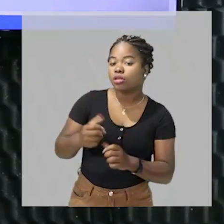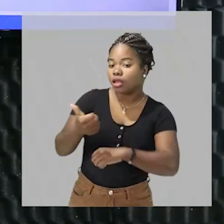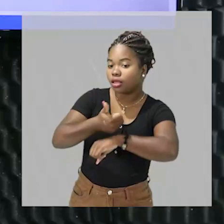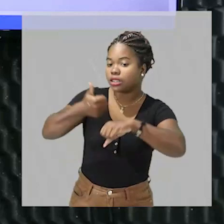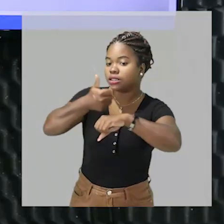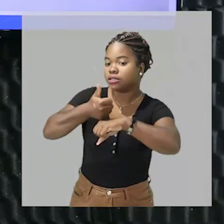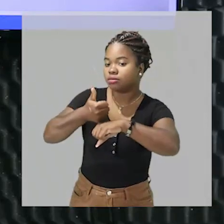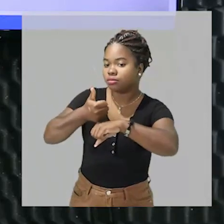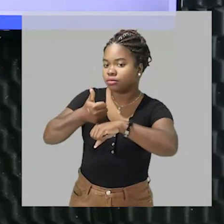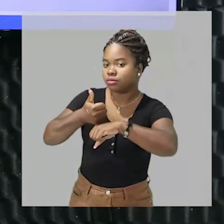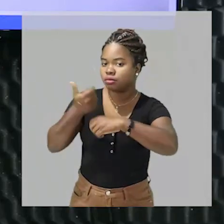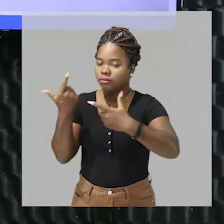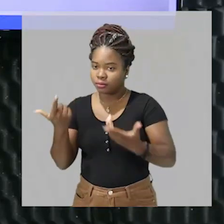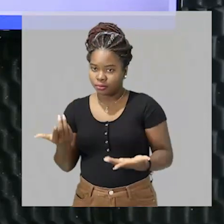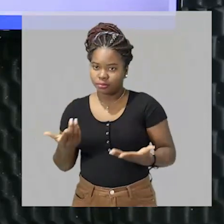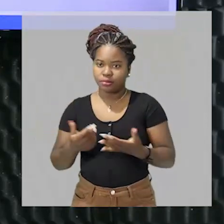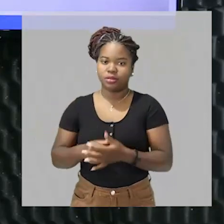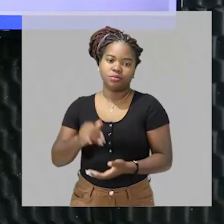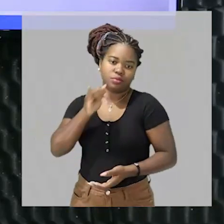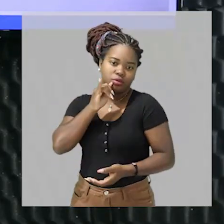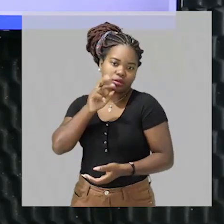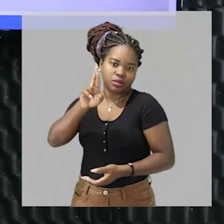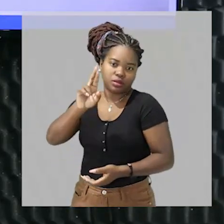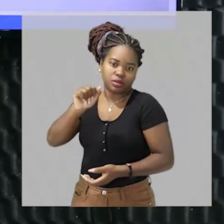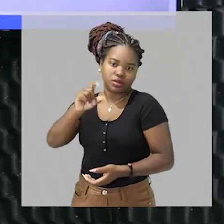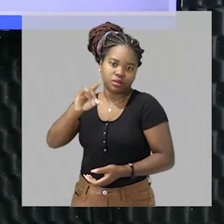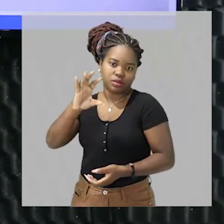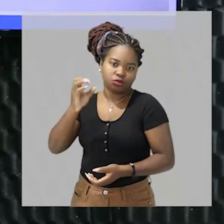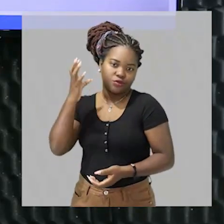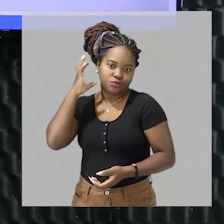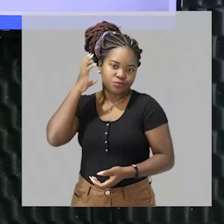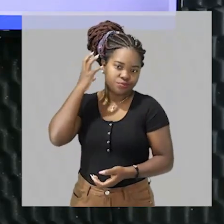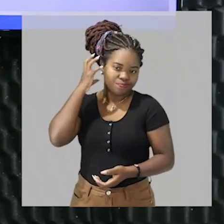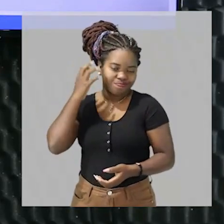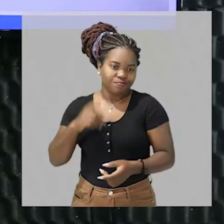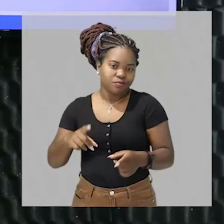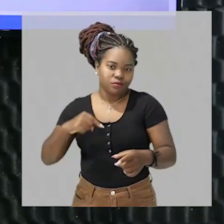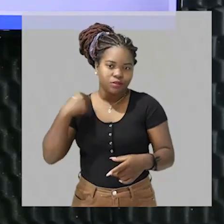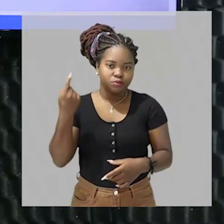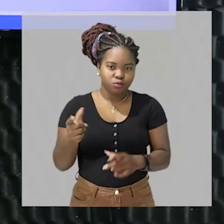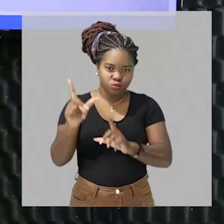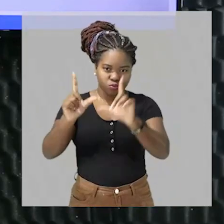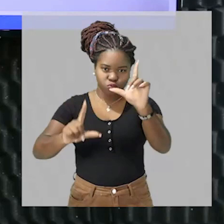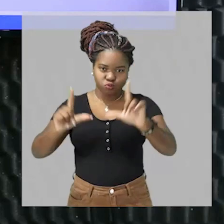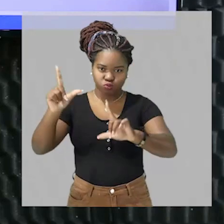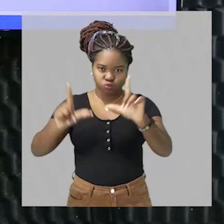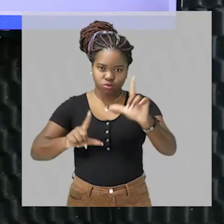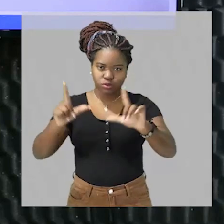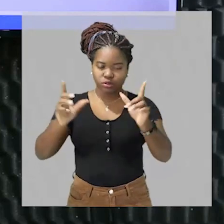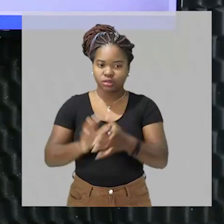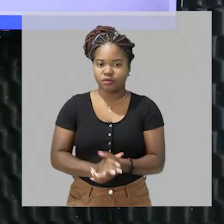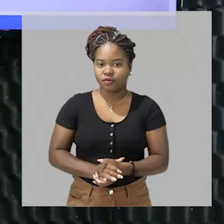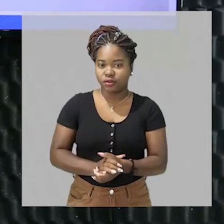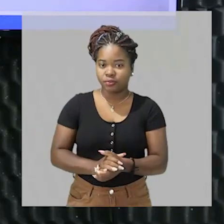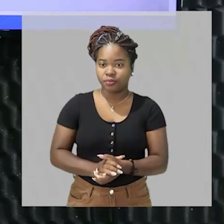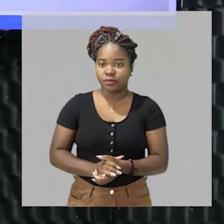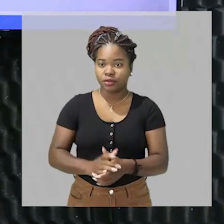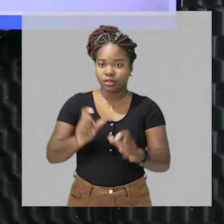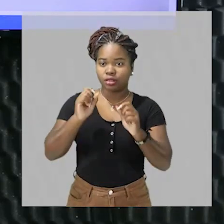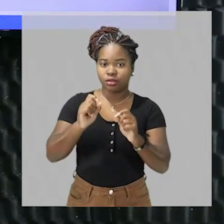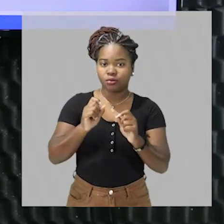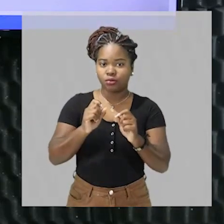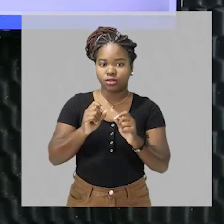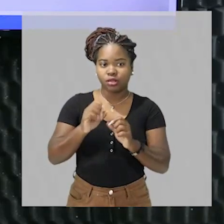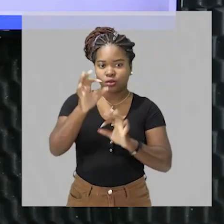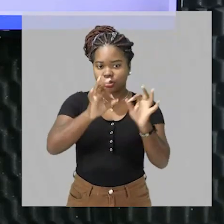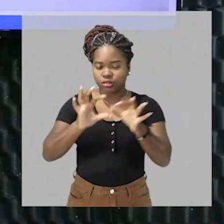falando do século XX mais recente, o rádio, depois a TV, principalmente com a programação aberta. Depois da TV, a gente